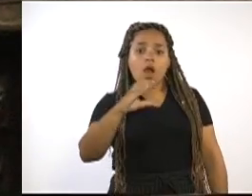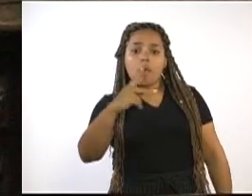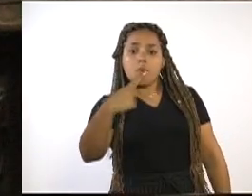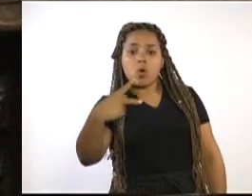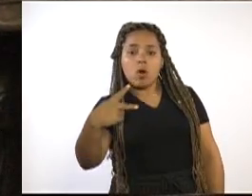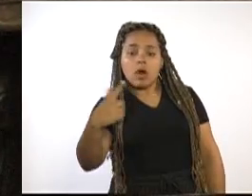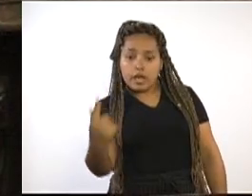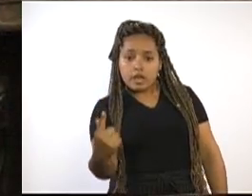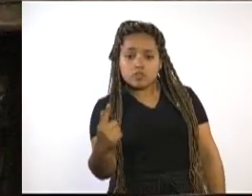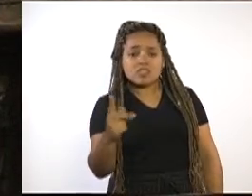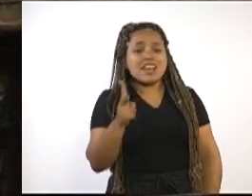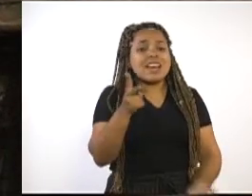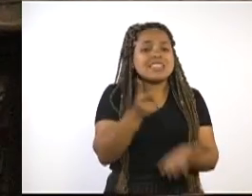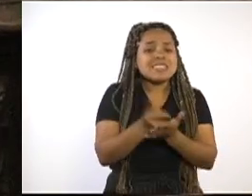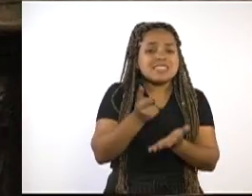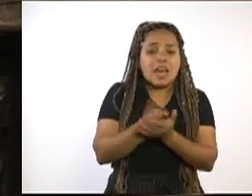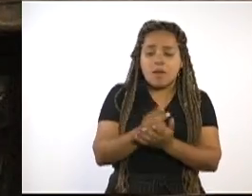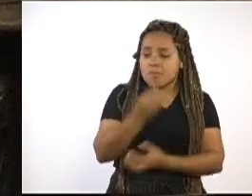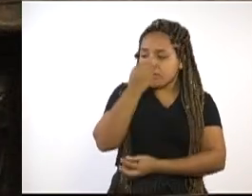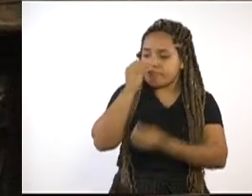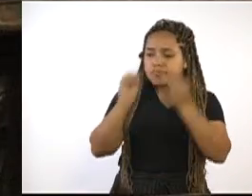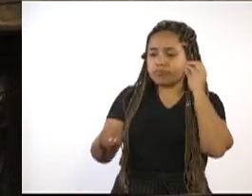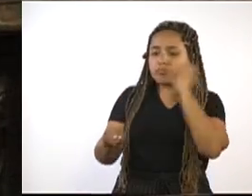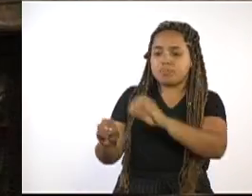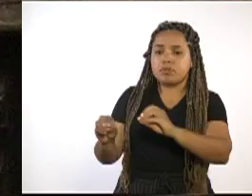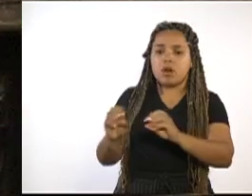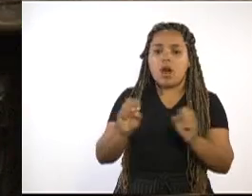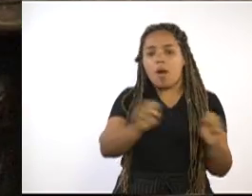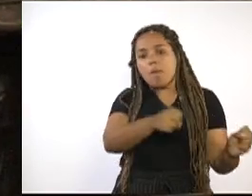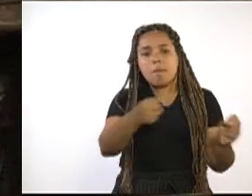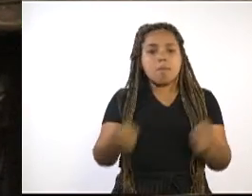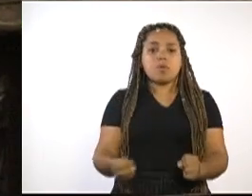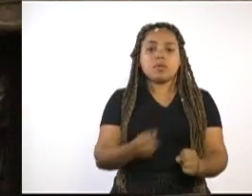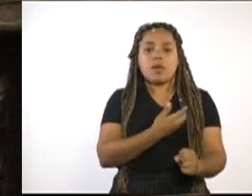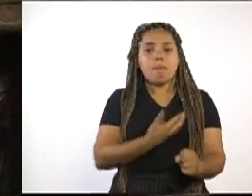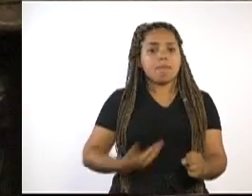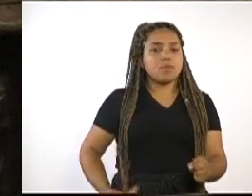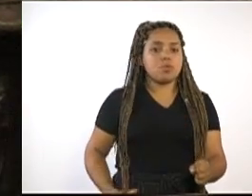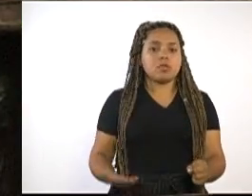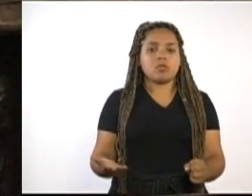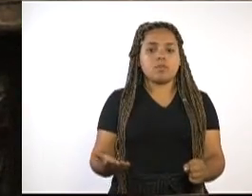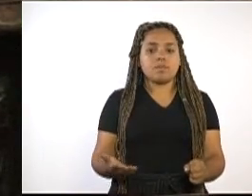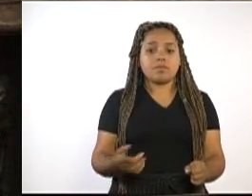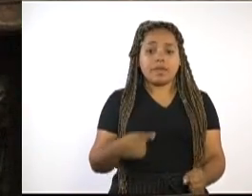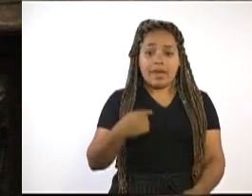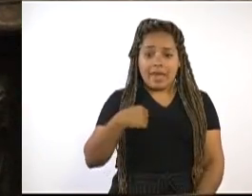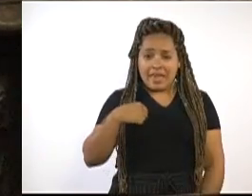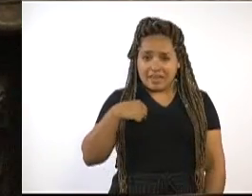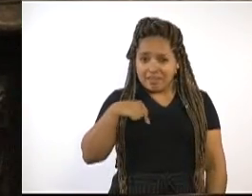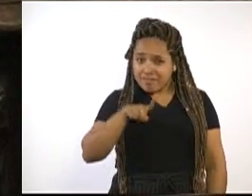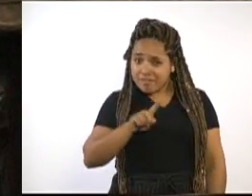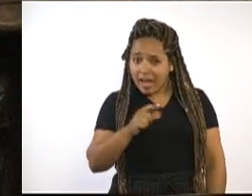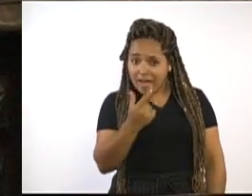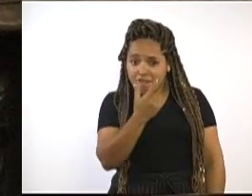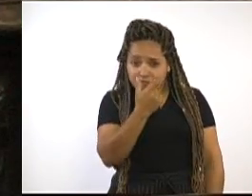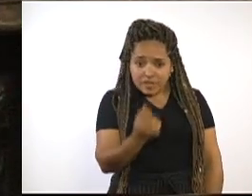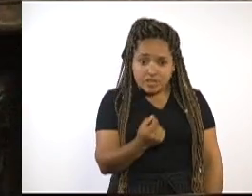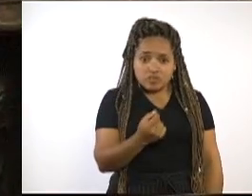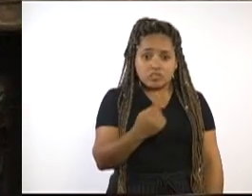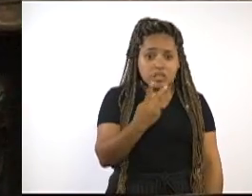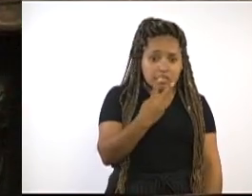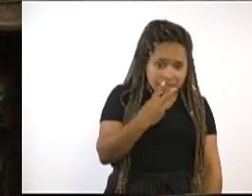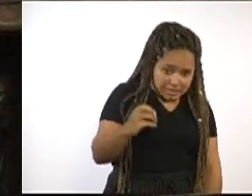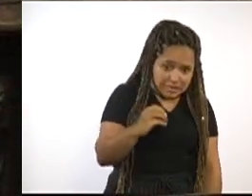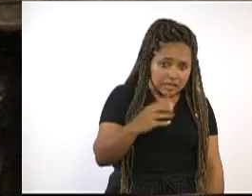poder público. Aliás, o poder público já há 20, 30, 40, 50 anos